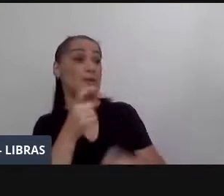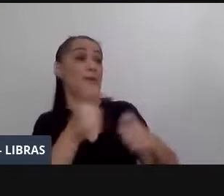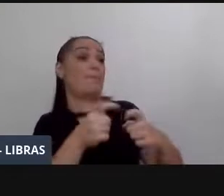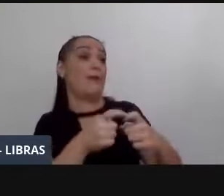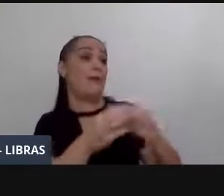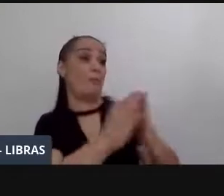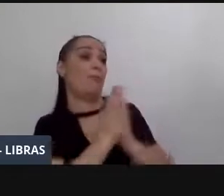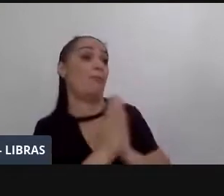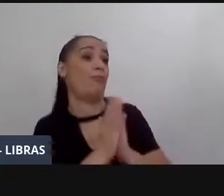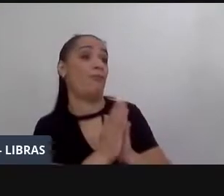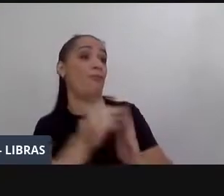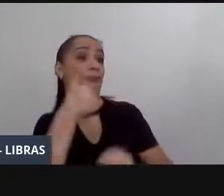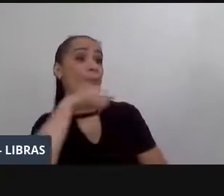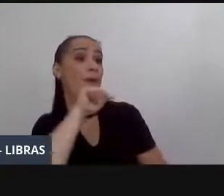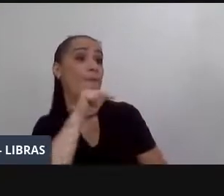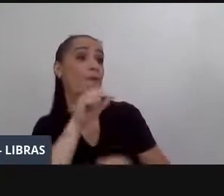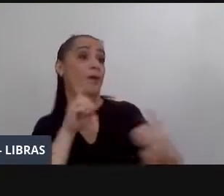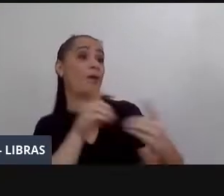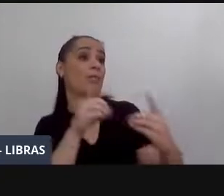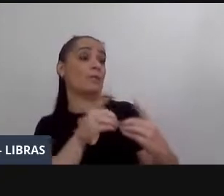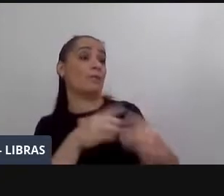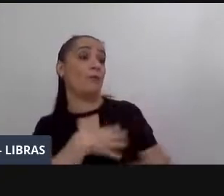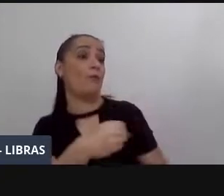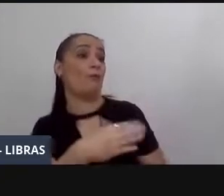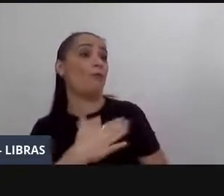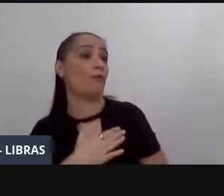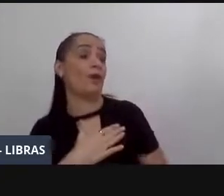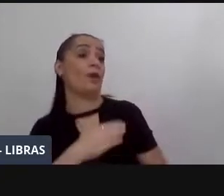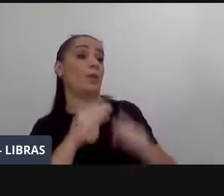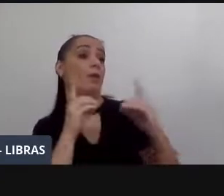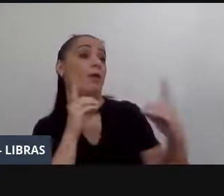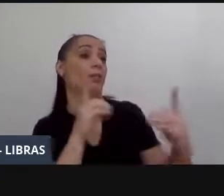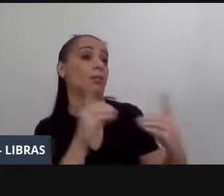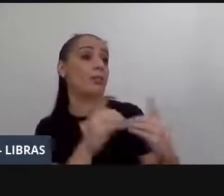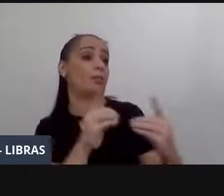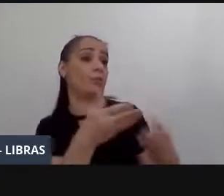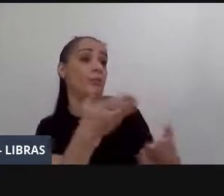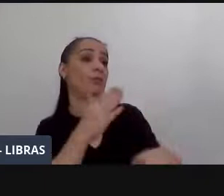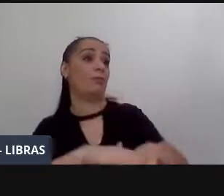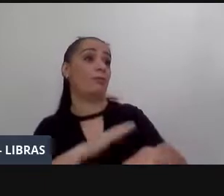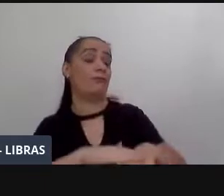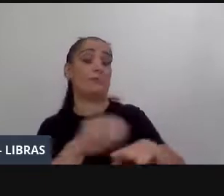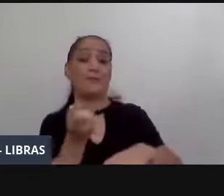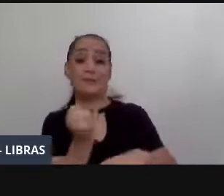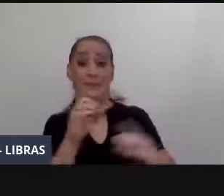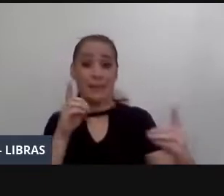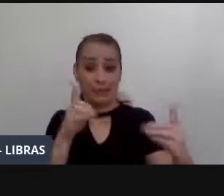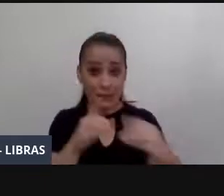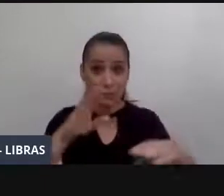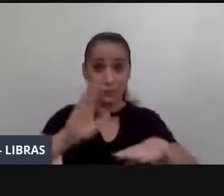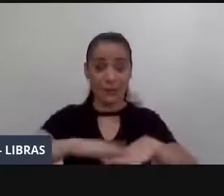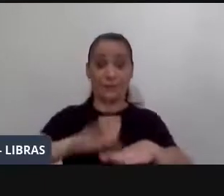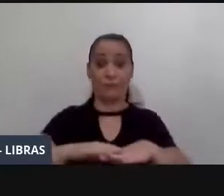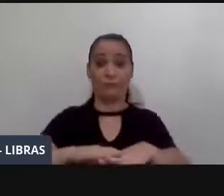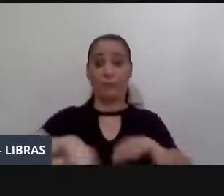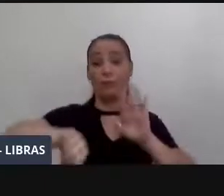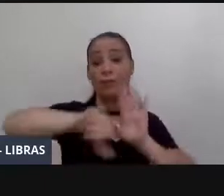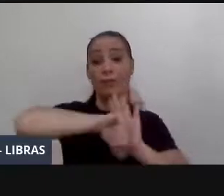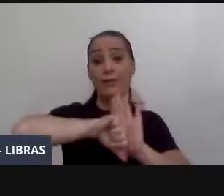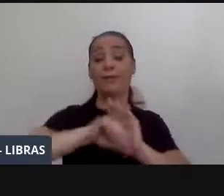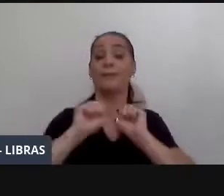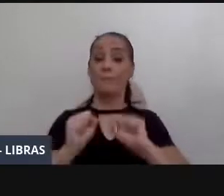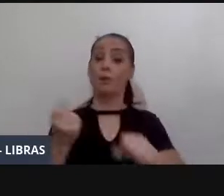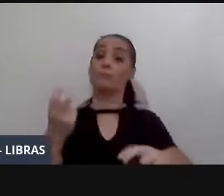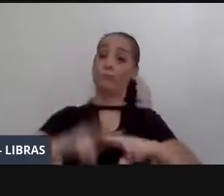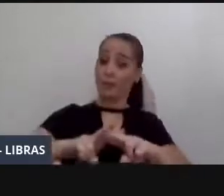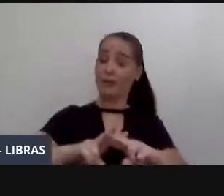mãe. Só que se eles atendessem, eles são responsabilizados criminalmente por isso, eles podem ser presos. Um deles acabou saindo